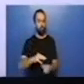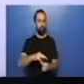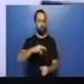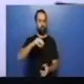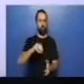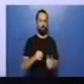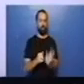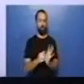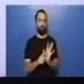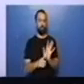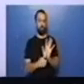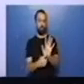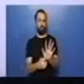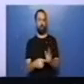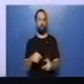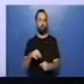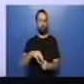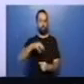inglês.